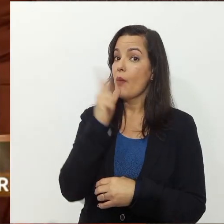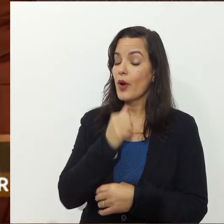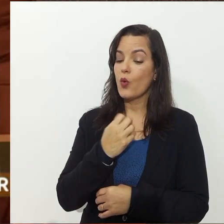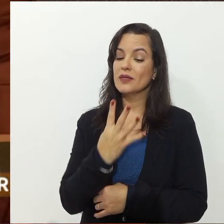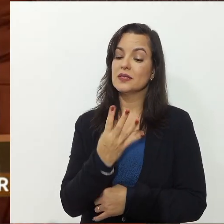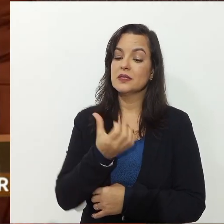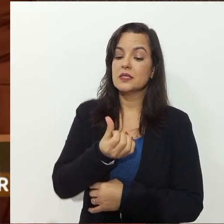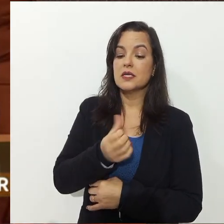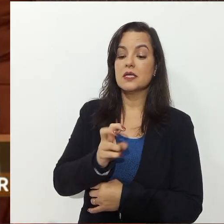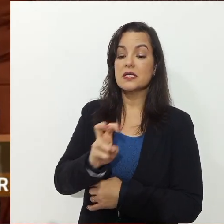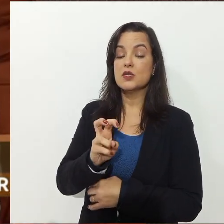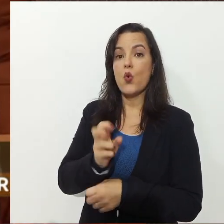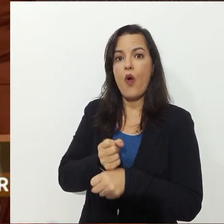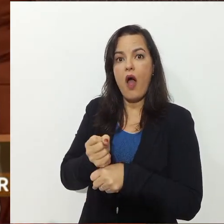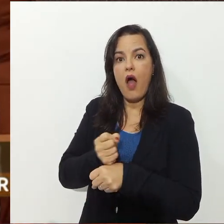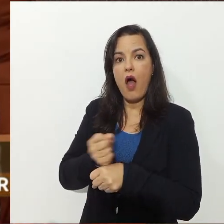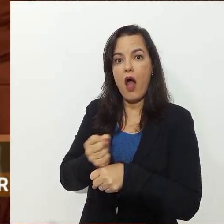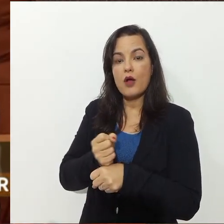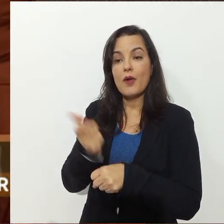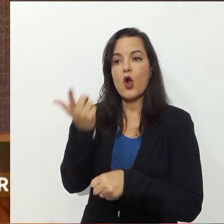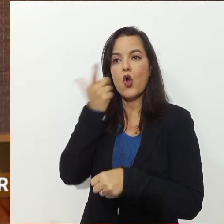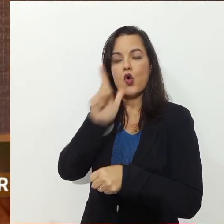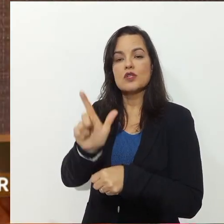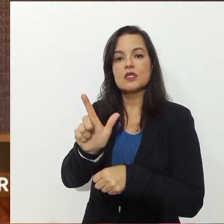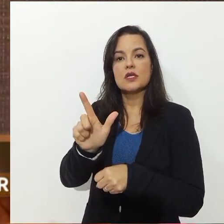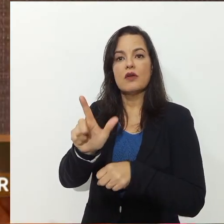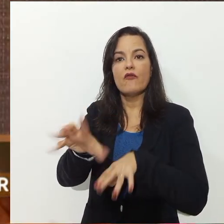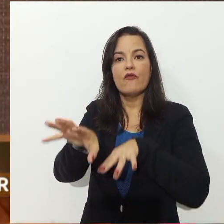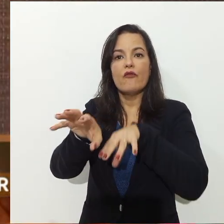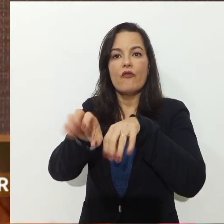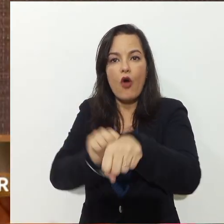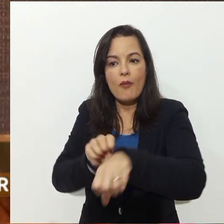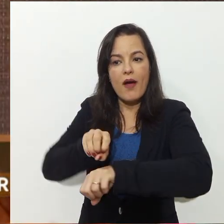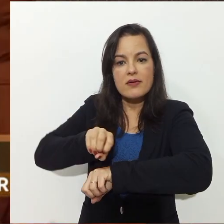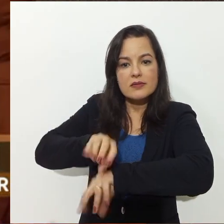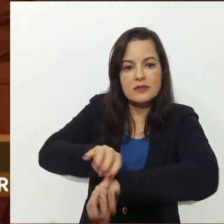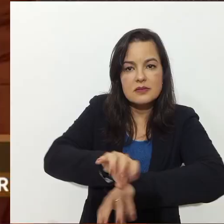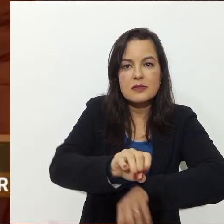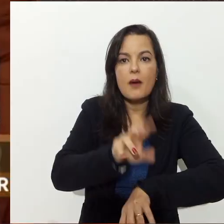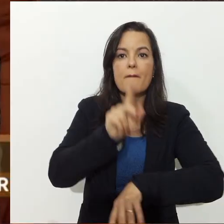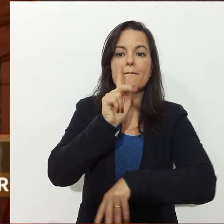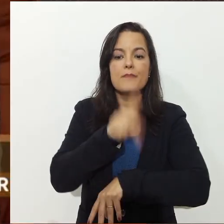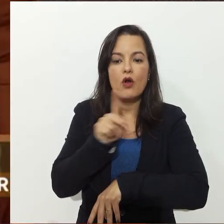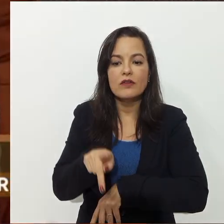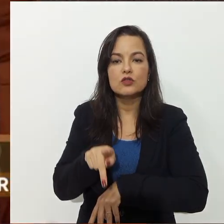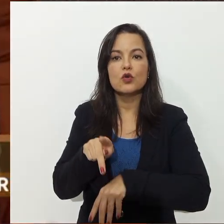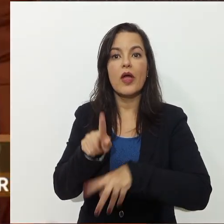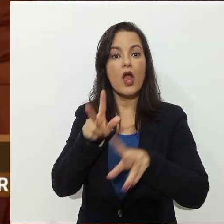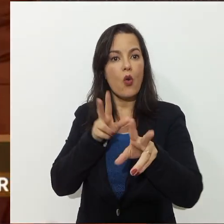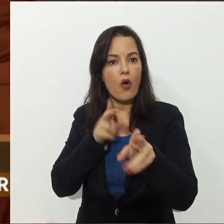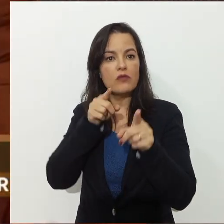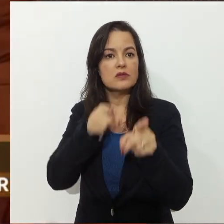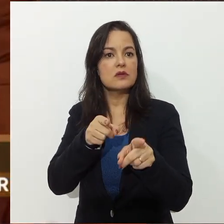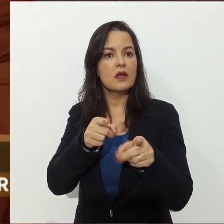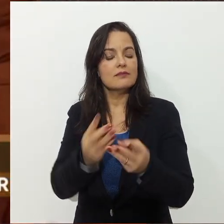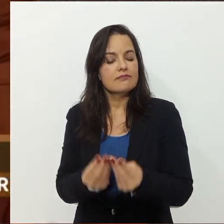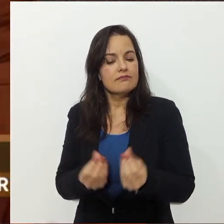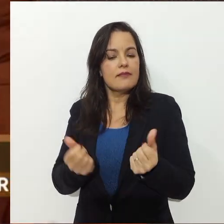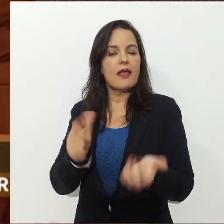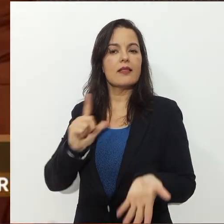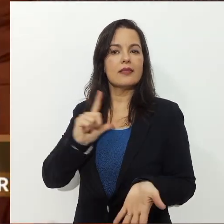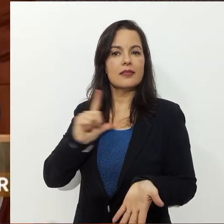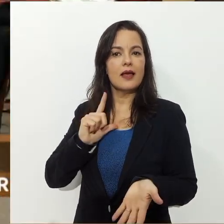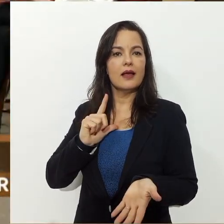465 anos para formar professores como você, Letícia, professores que, né, têm essa sensibilidade para a educação